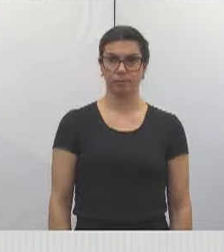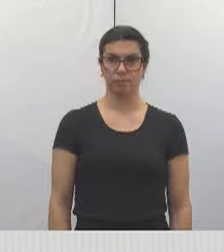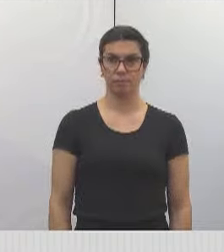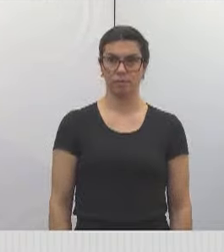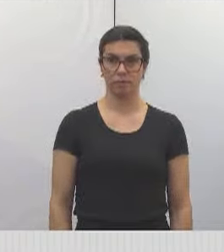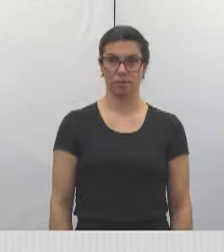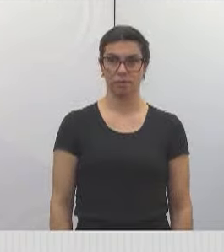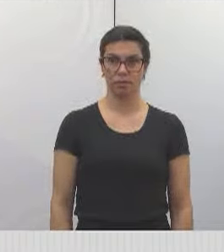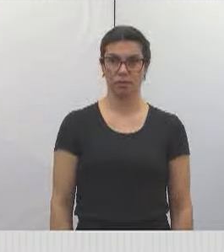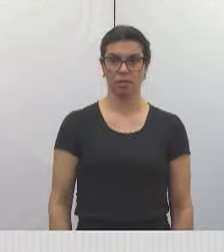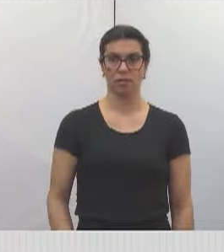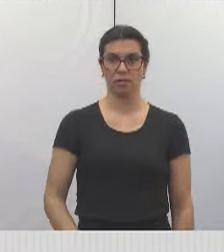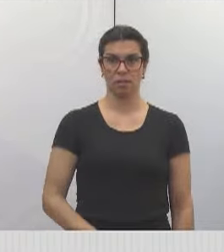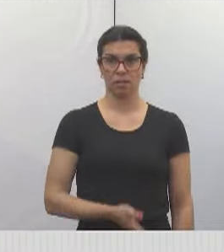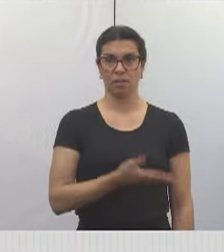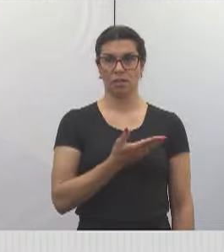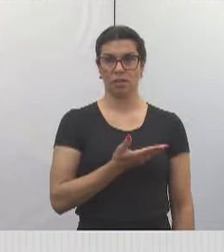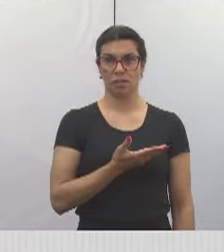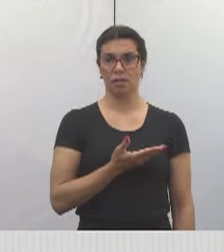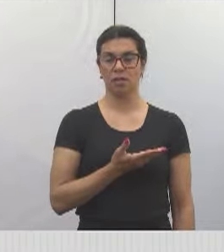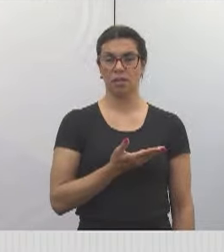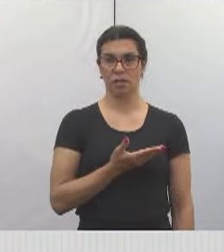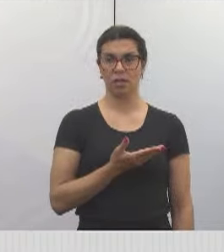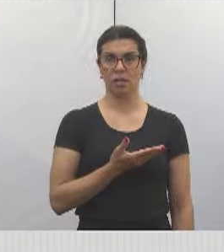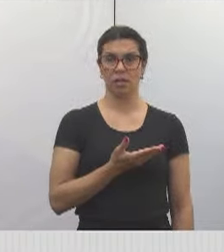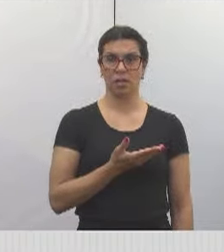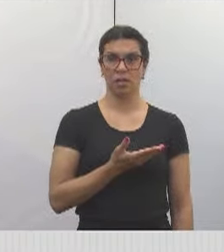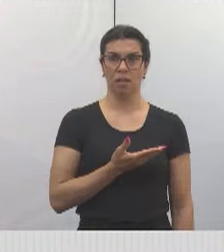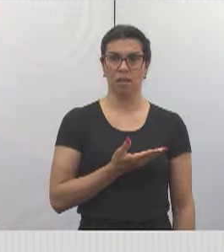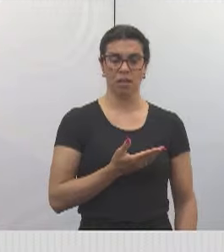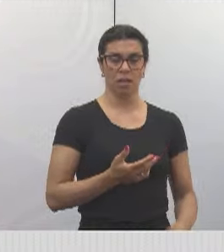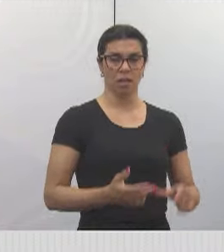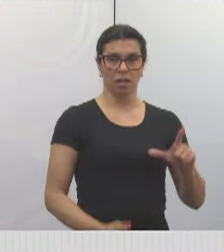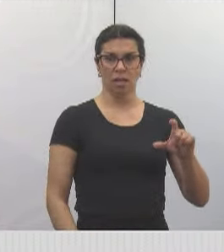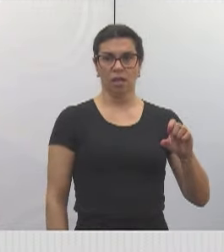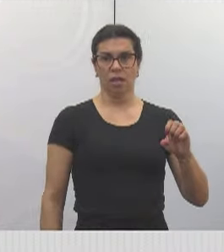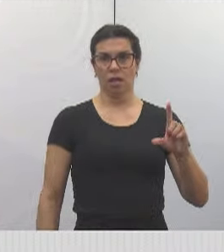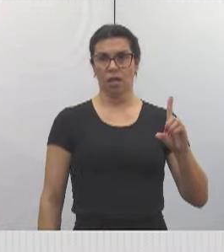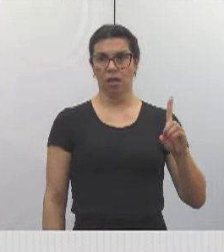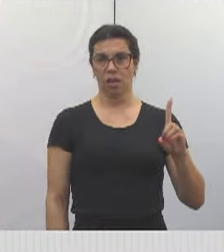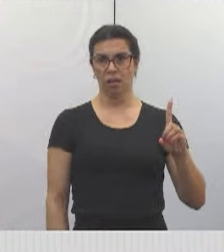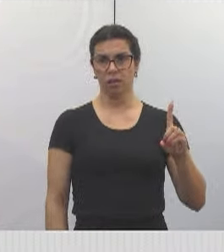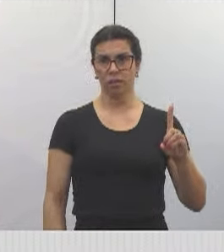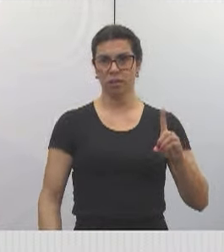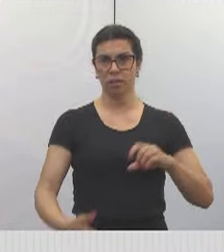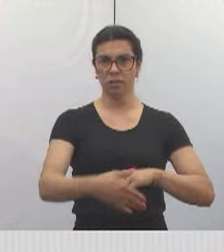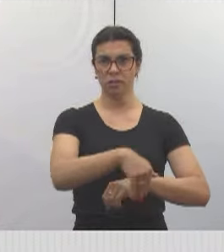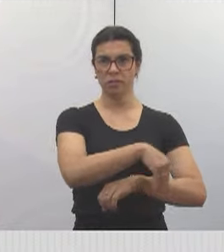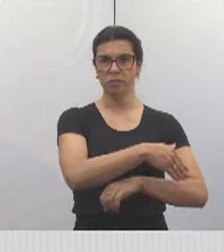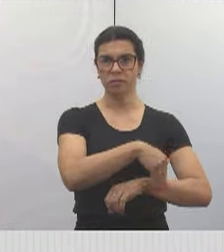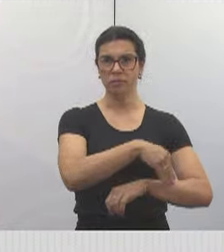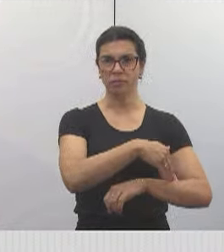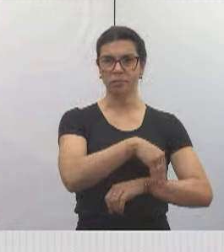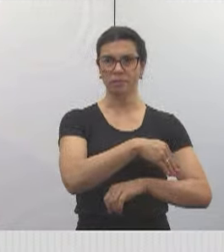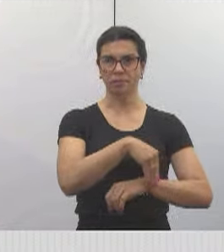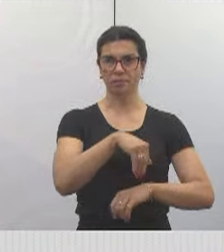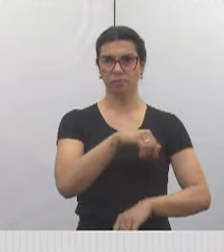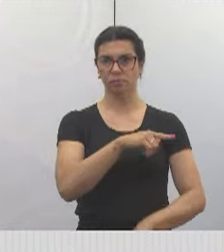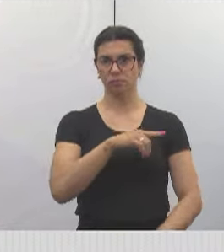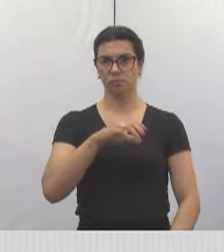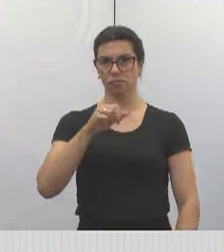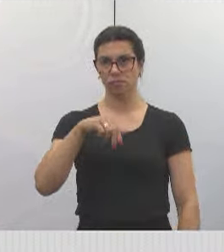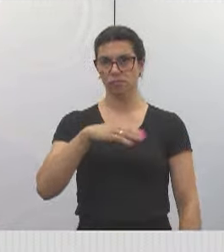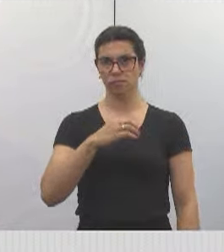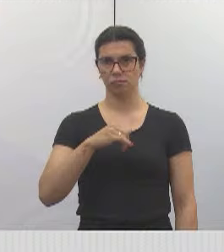Essa foto aí. Instalação de lâmpada de LED na Avenida Alto